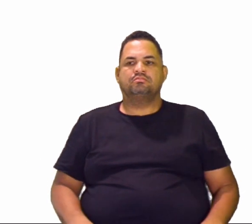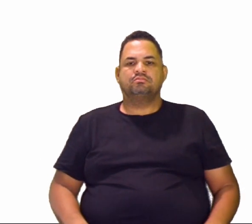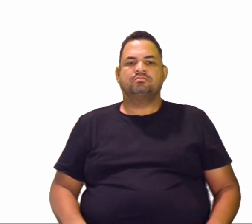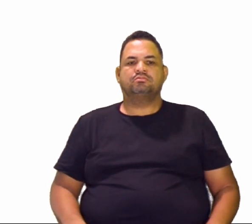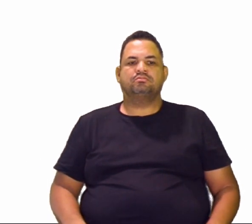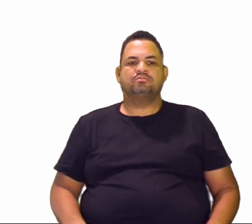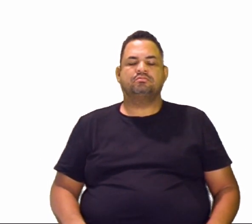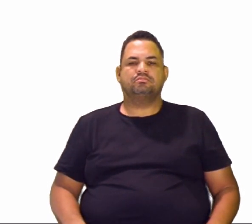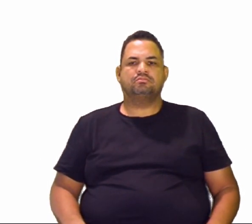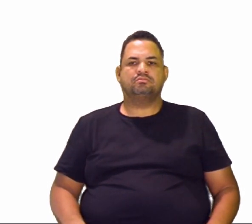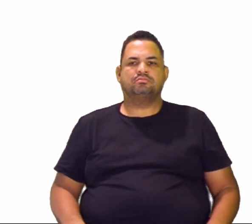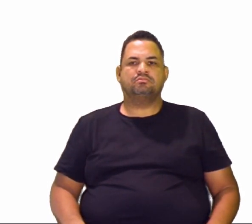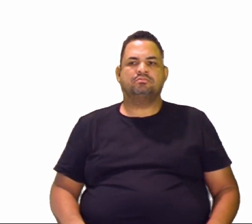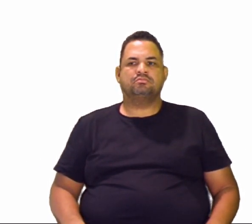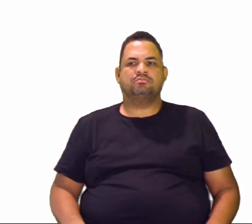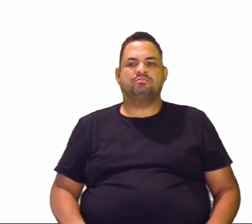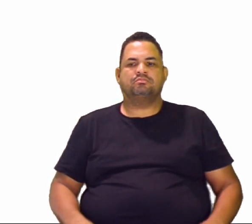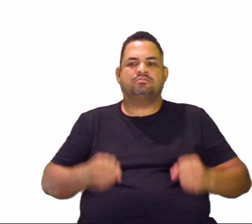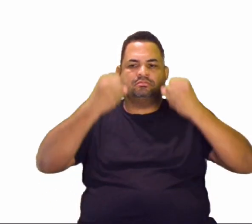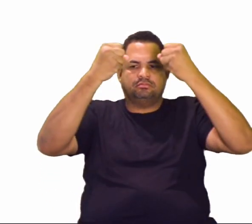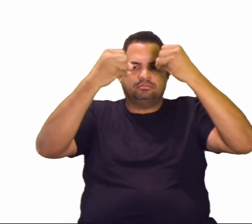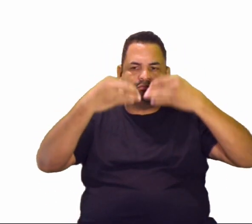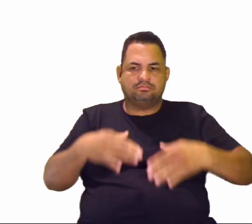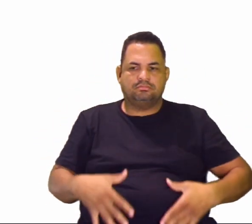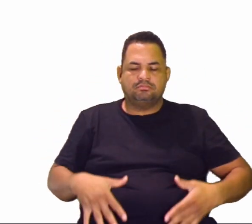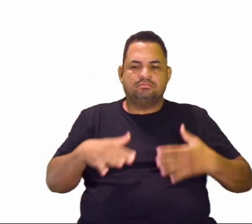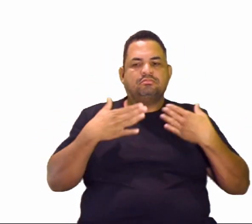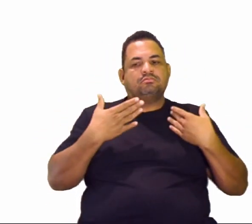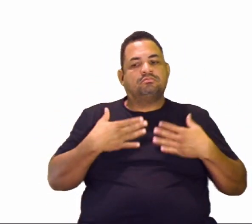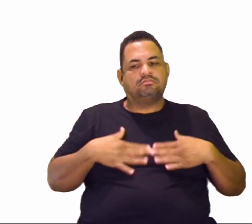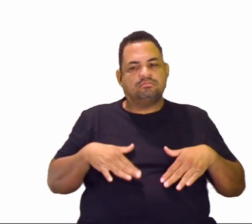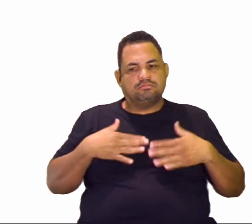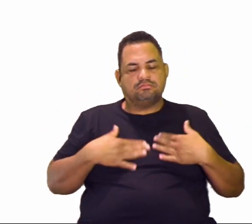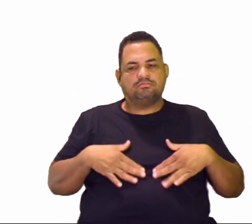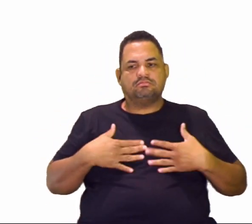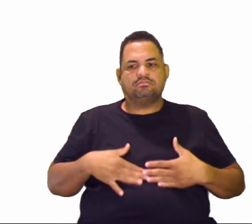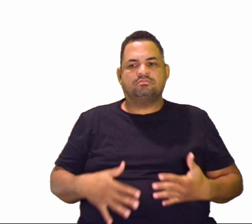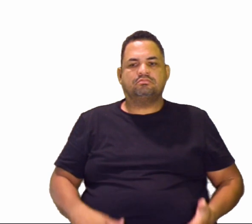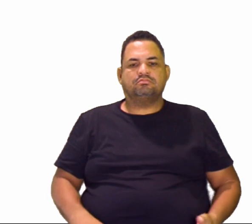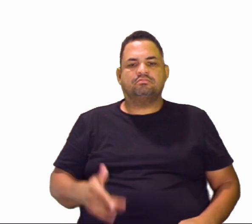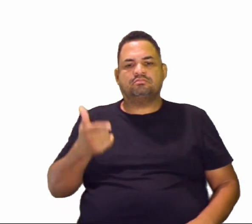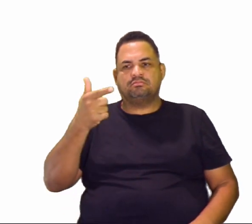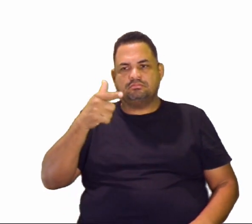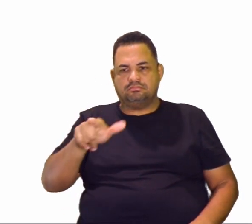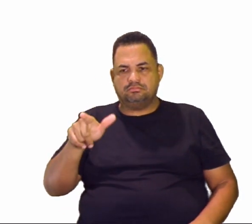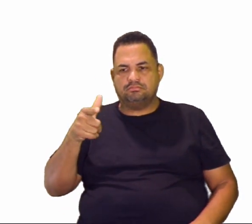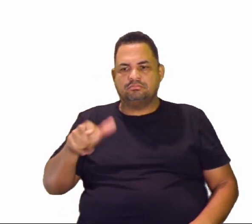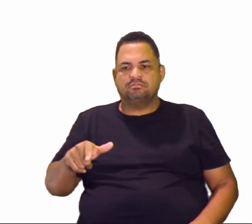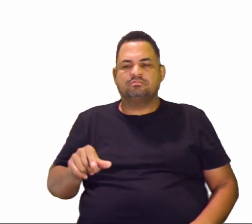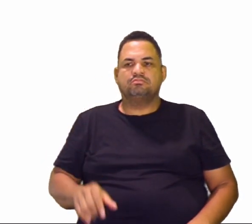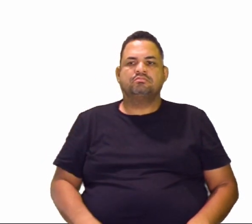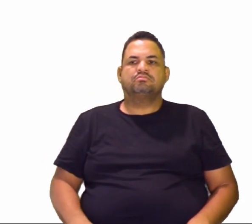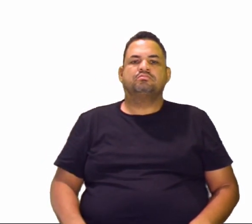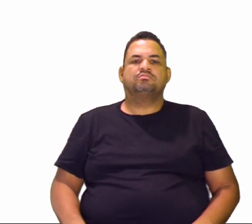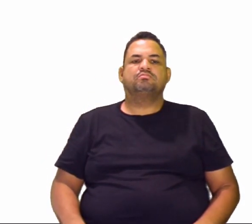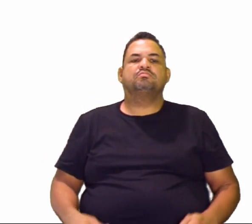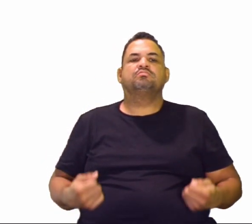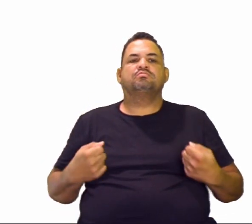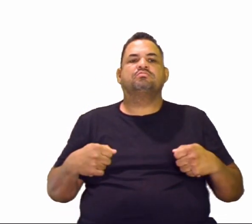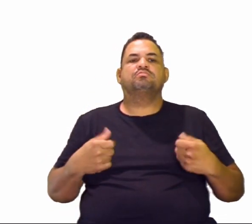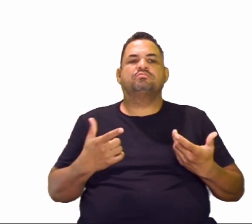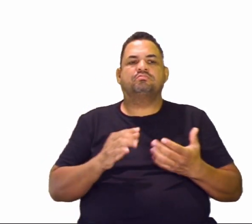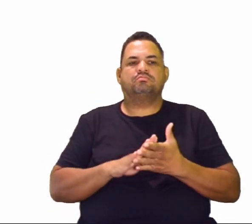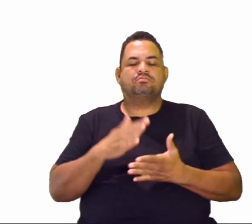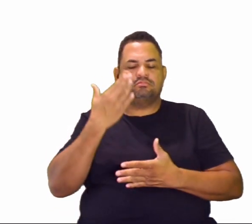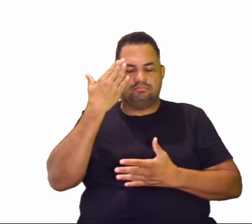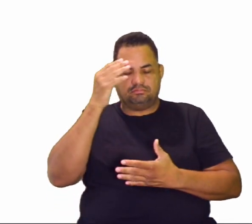estou explicando pausadamente, eu estou, às vezes, repetindo algumas expressões para você